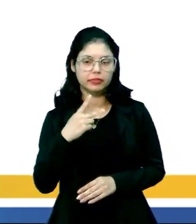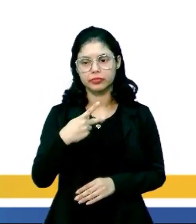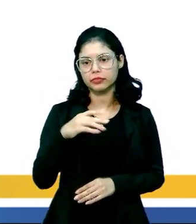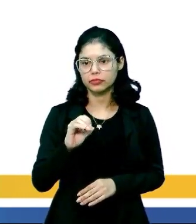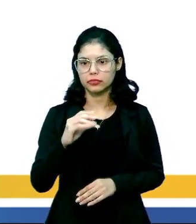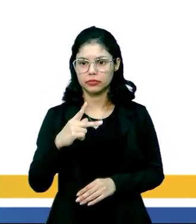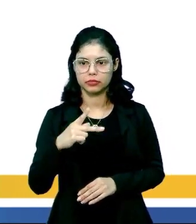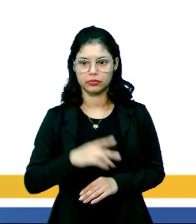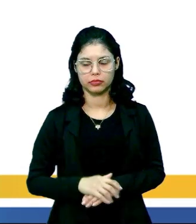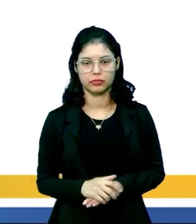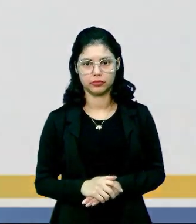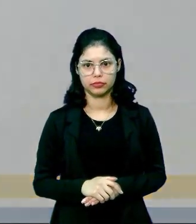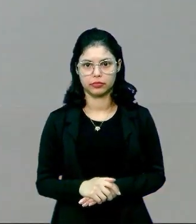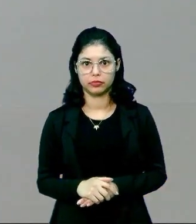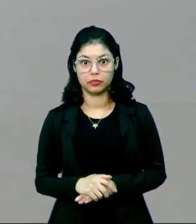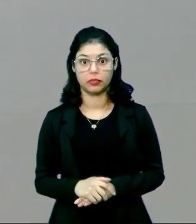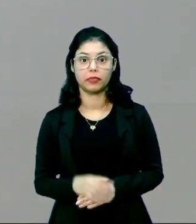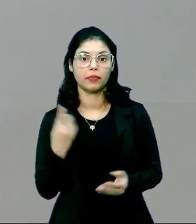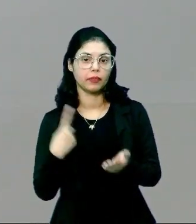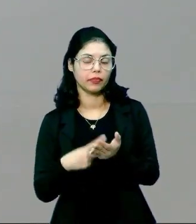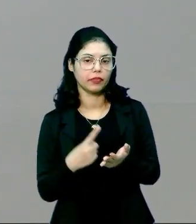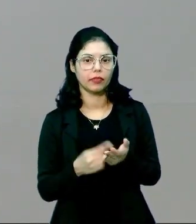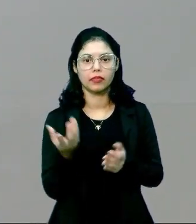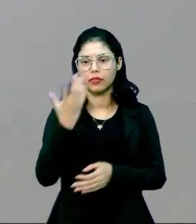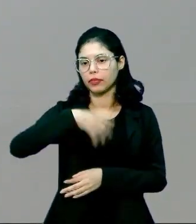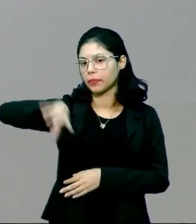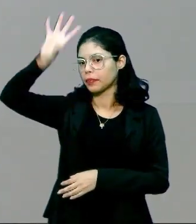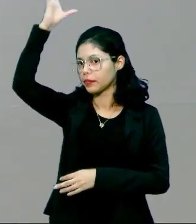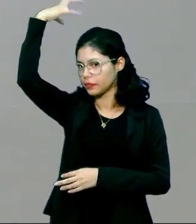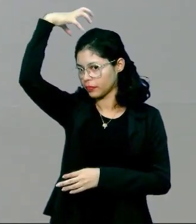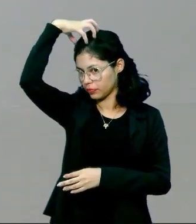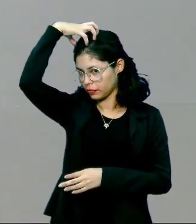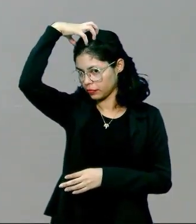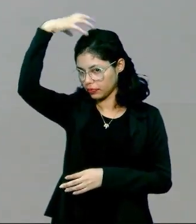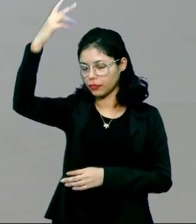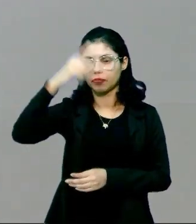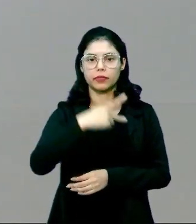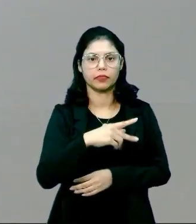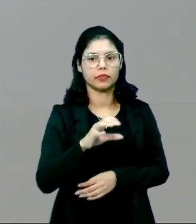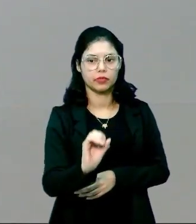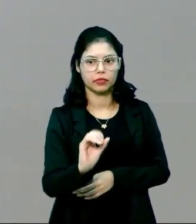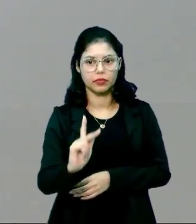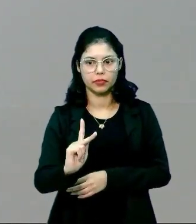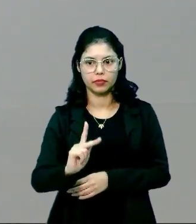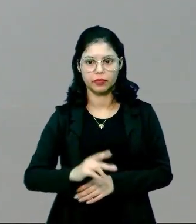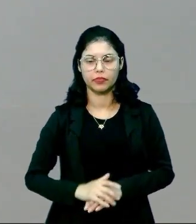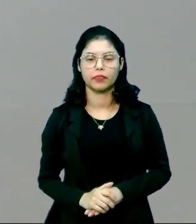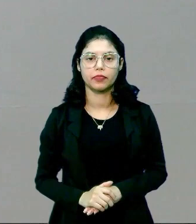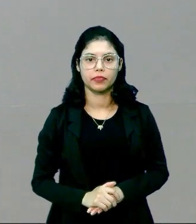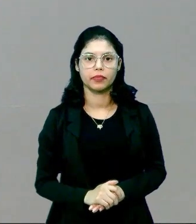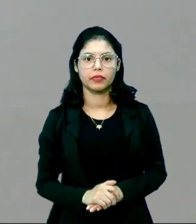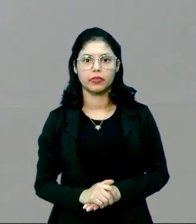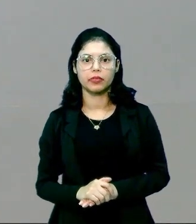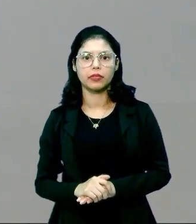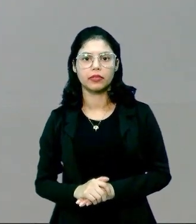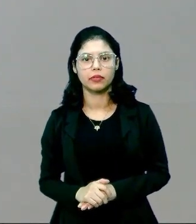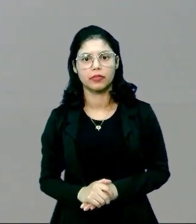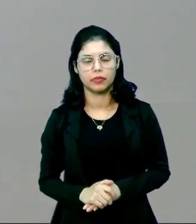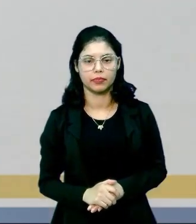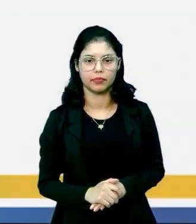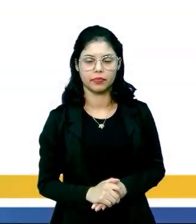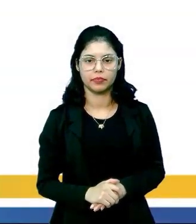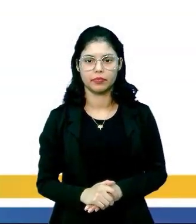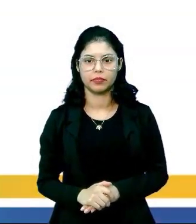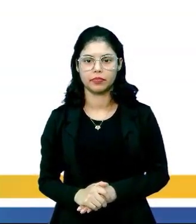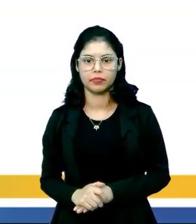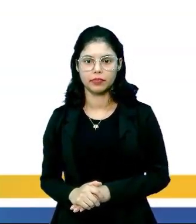pop tanto que ele foi considerado durante várias décadas né de sua vida e se não me engano até hoje o rei do